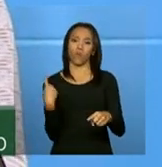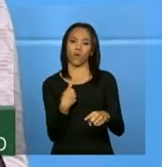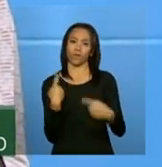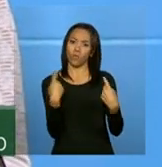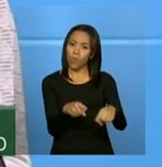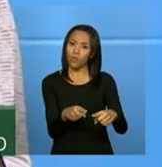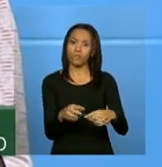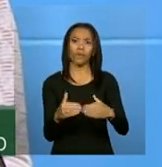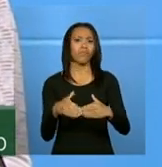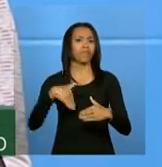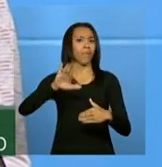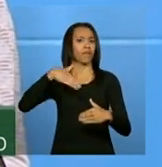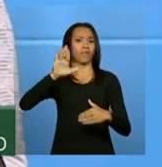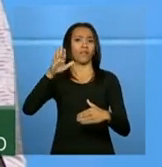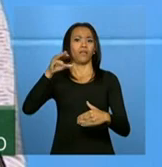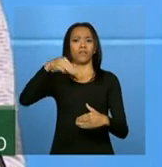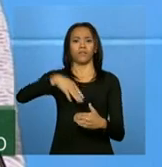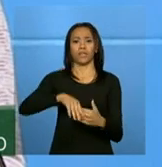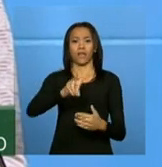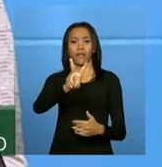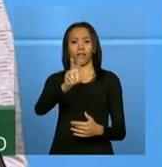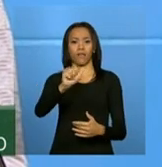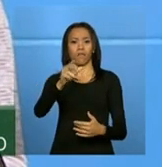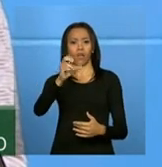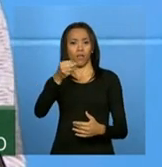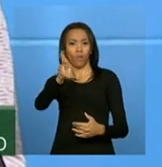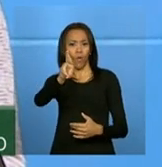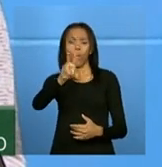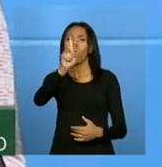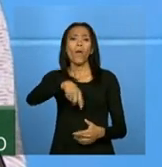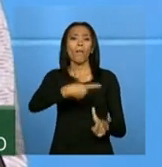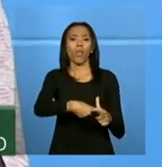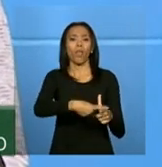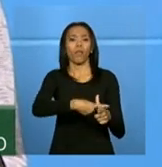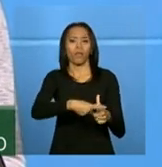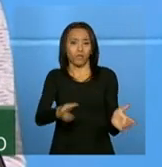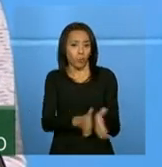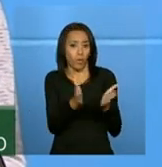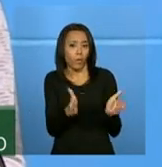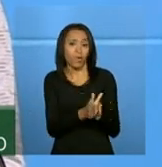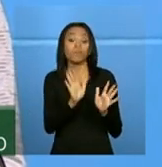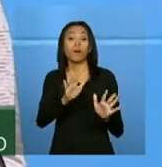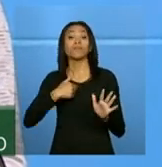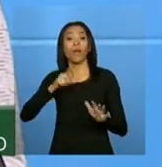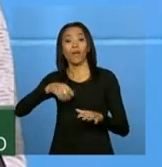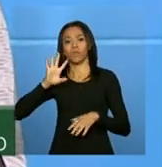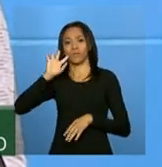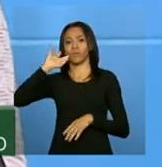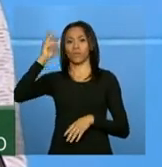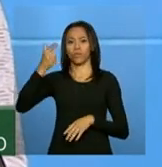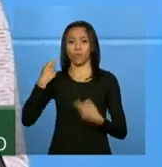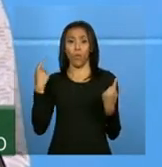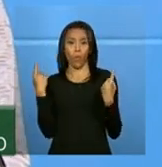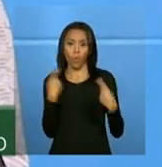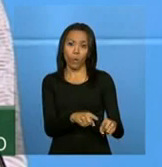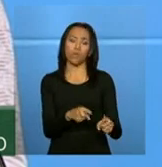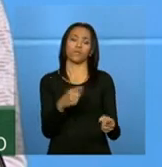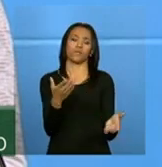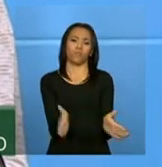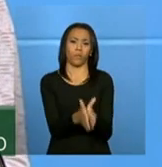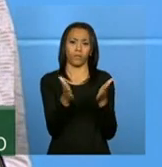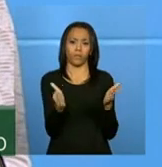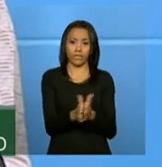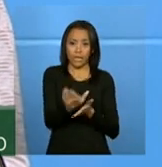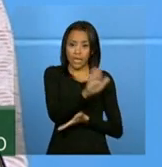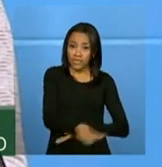desses valores. Não é um problema da pobreza, mas uma solução contra a pobreza. As crianças